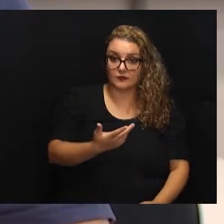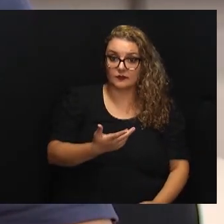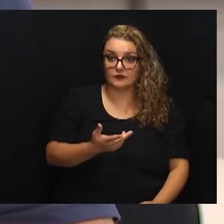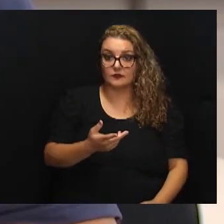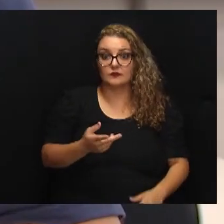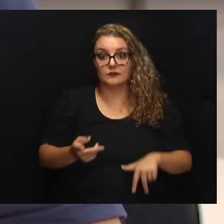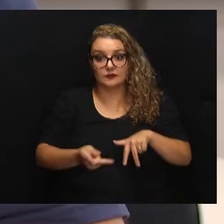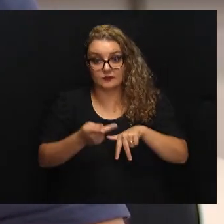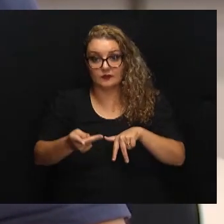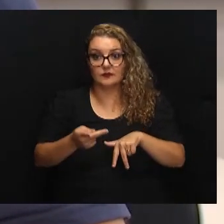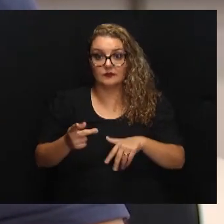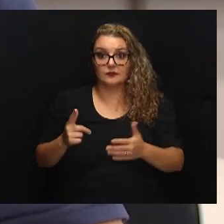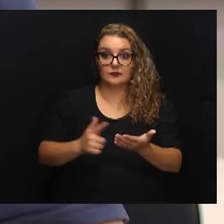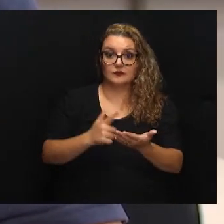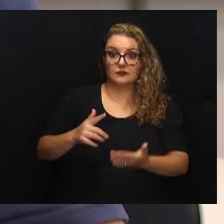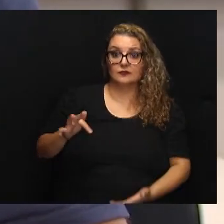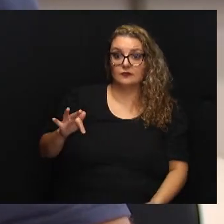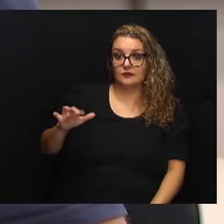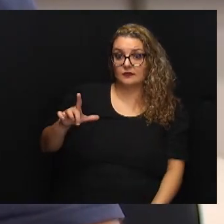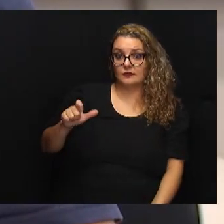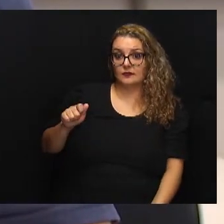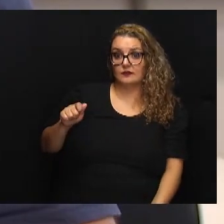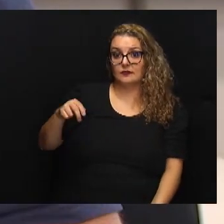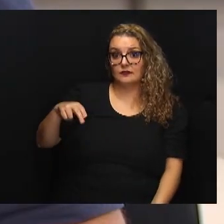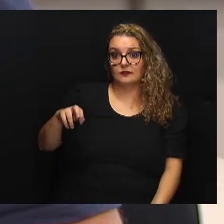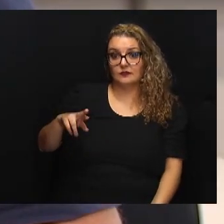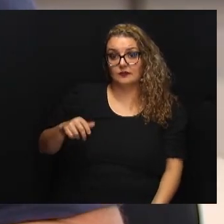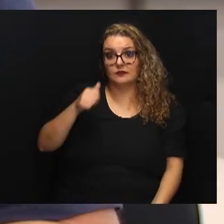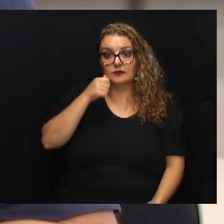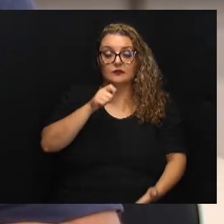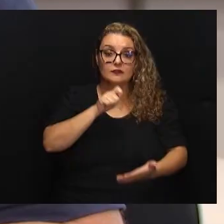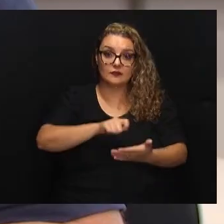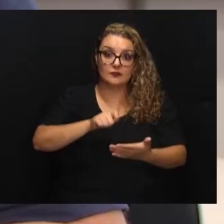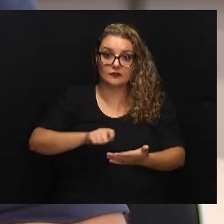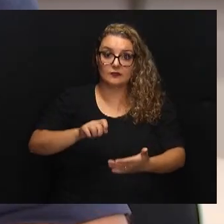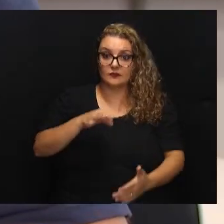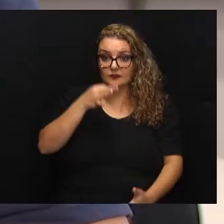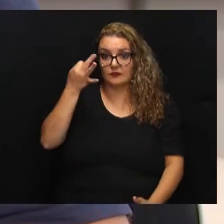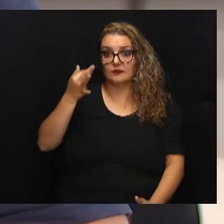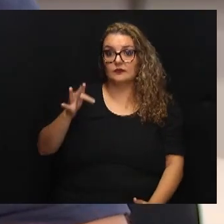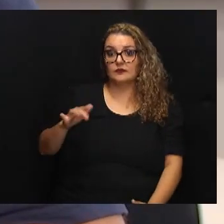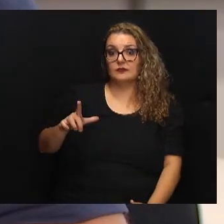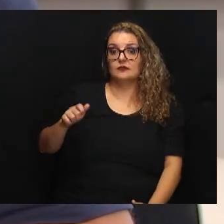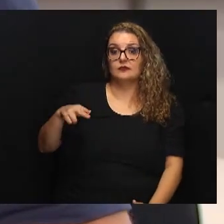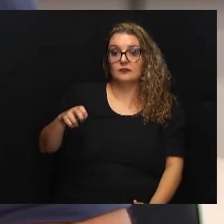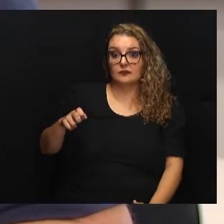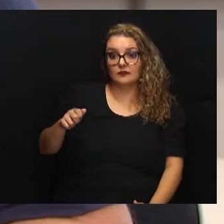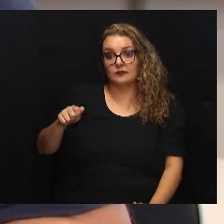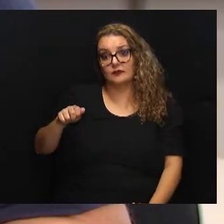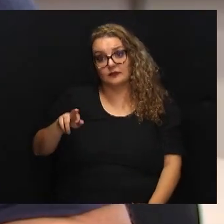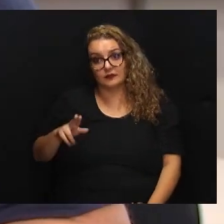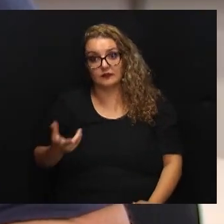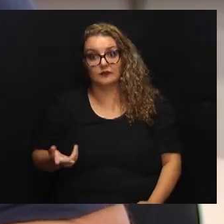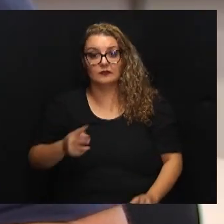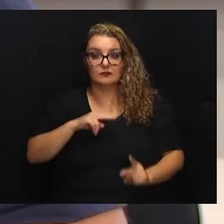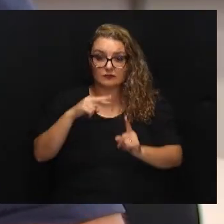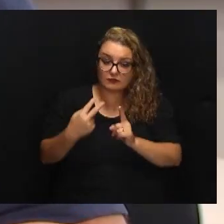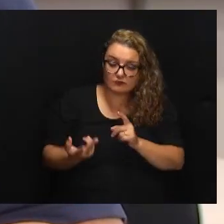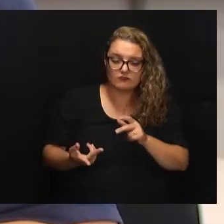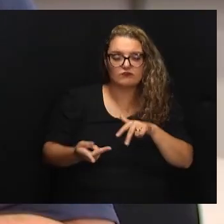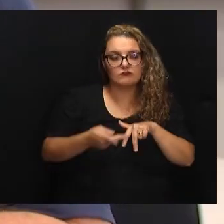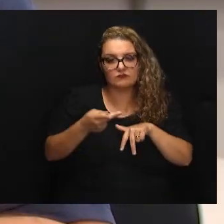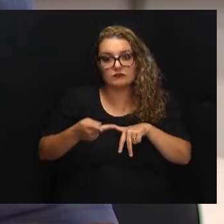Mulheres vai comentar o livro Flâner, que é de uma autora francesa que comenta o hábito de flanar